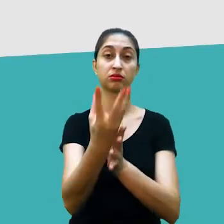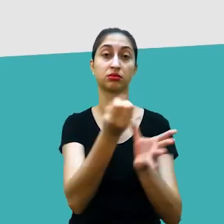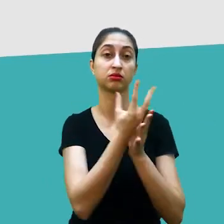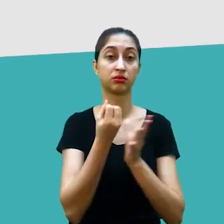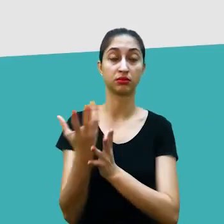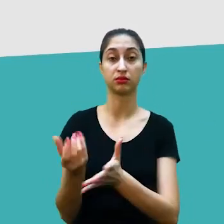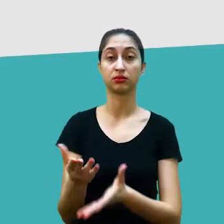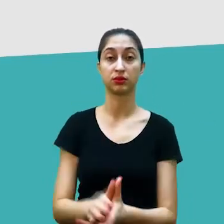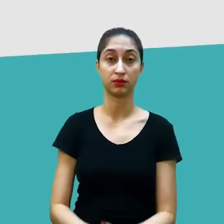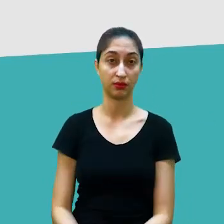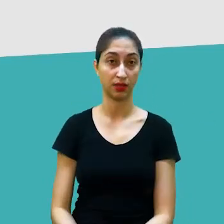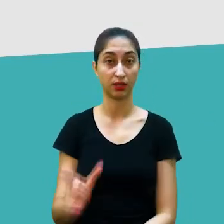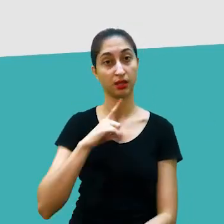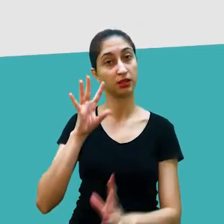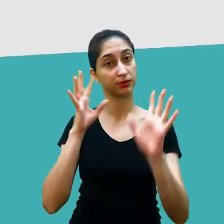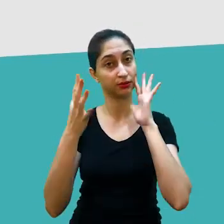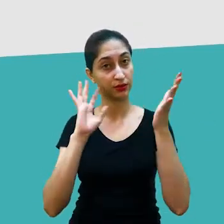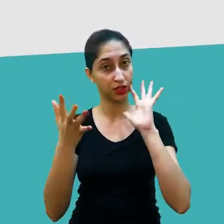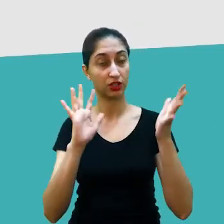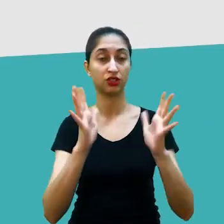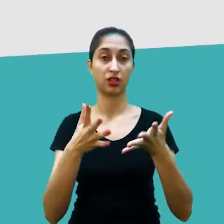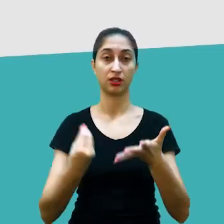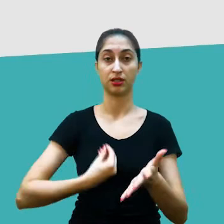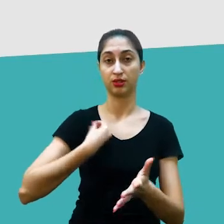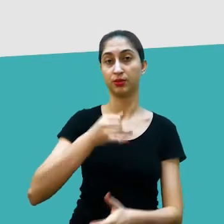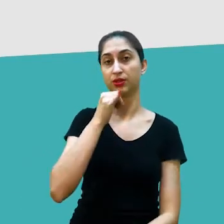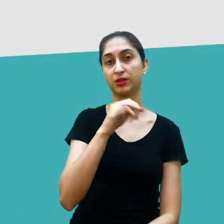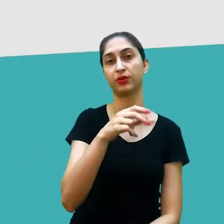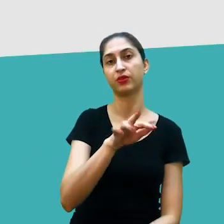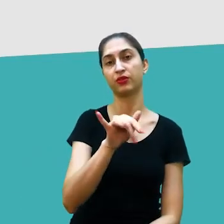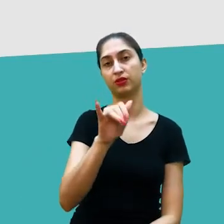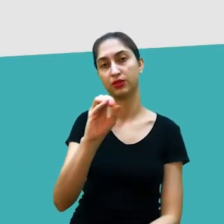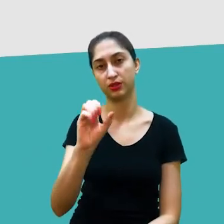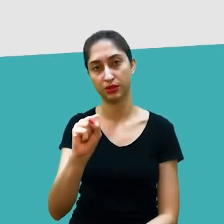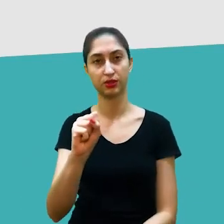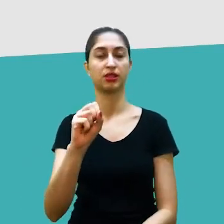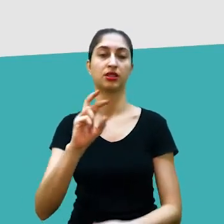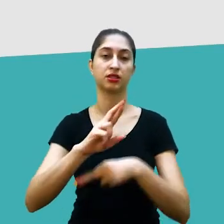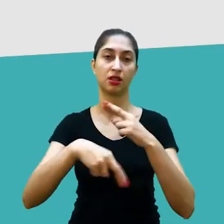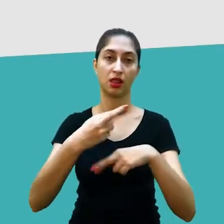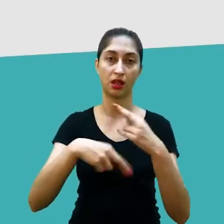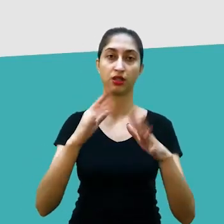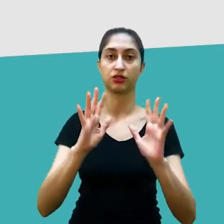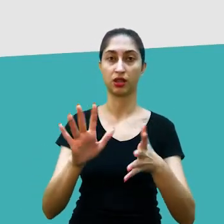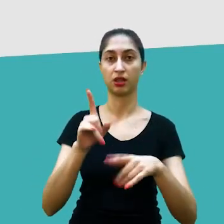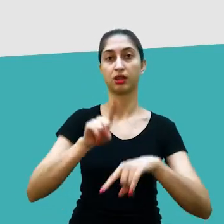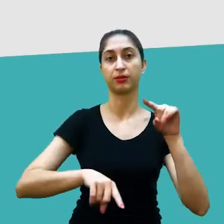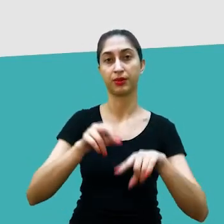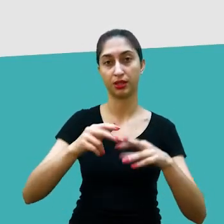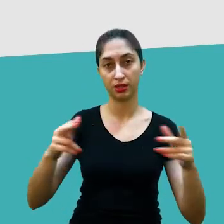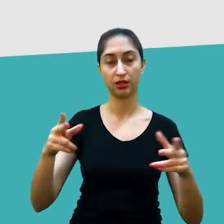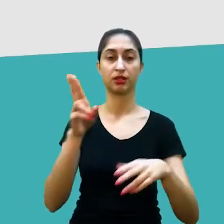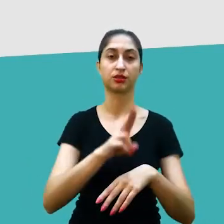Aí a gente tem de soluções que já existem, a questão de fios reciclados, de materiais à base